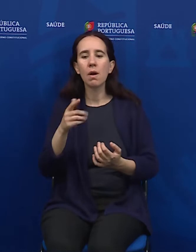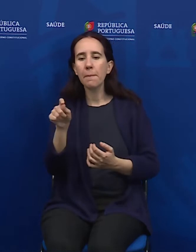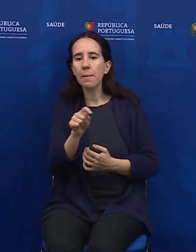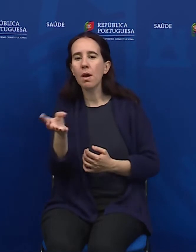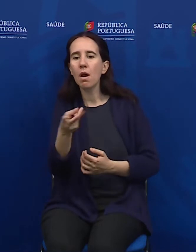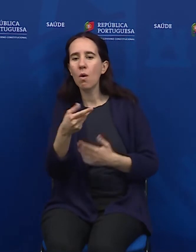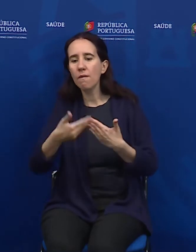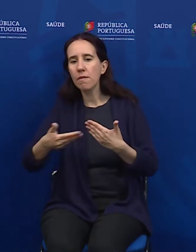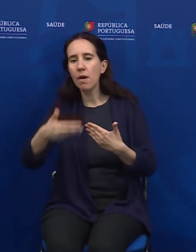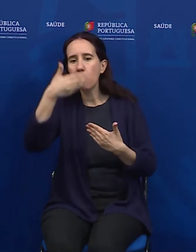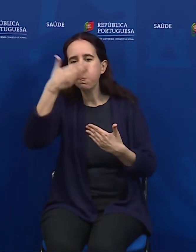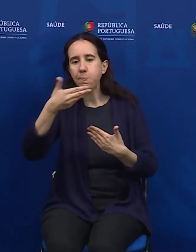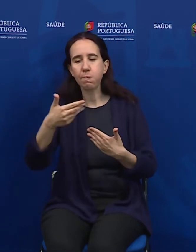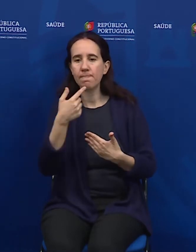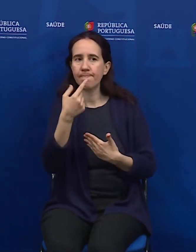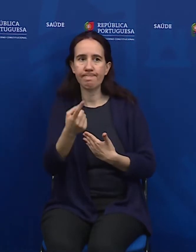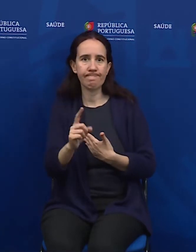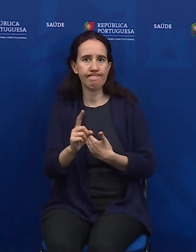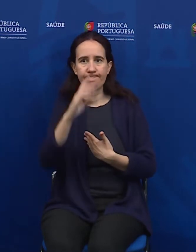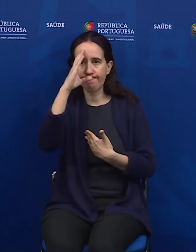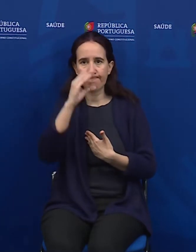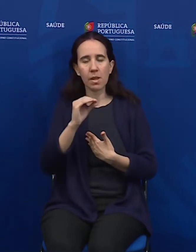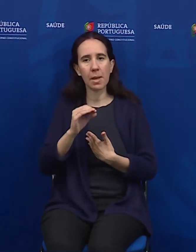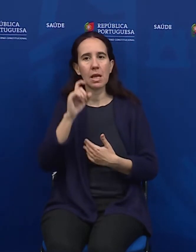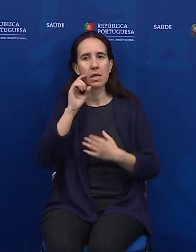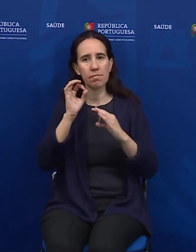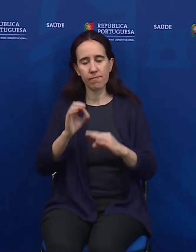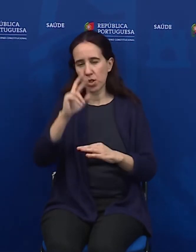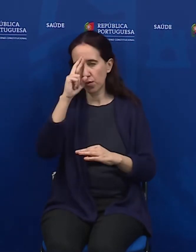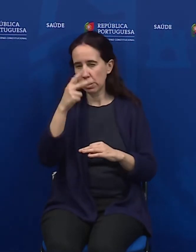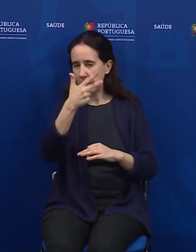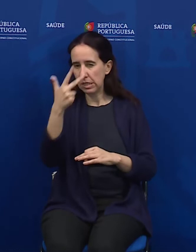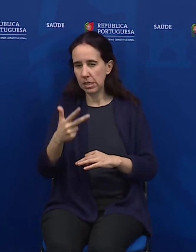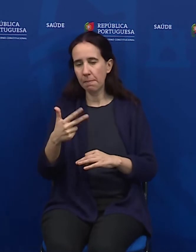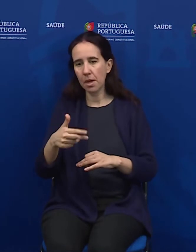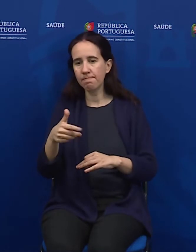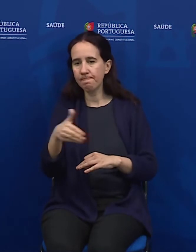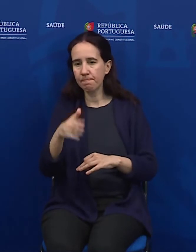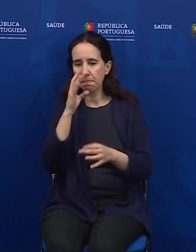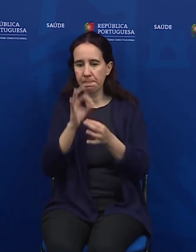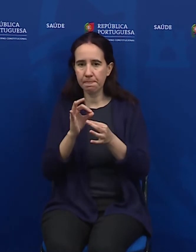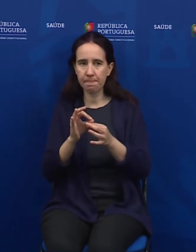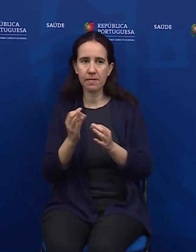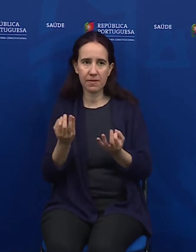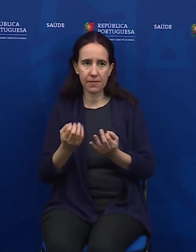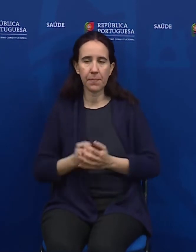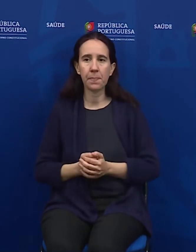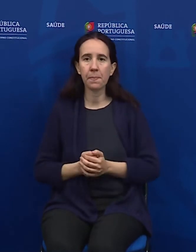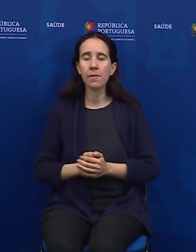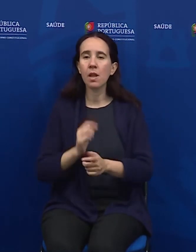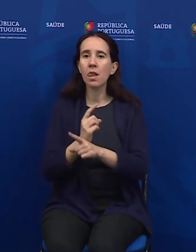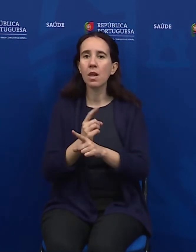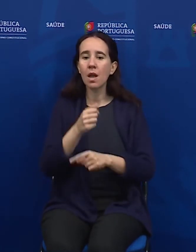meses ou quanto é que isto vai demorar. O que é garantido é que faremos todo o esforço para que demore o menor tempo possível. Relativamente